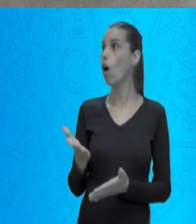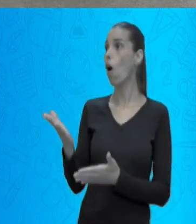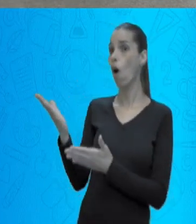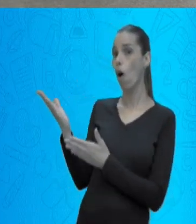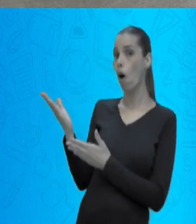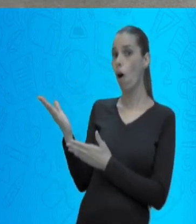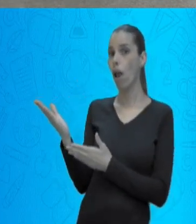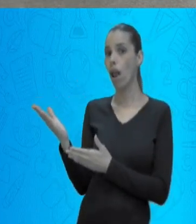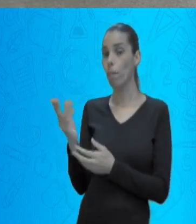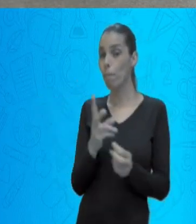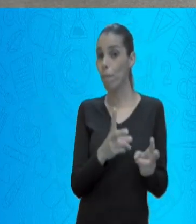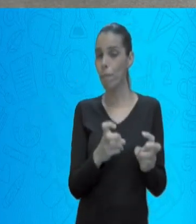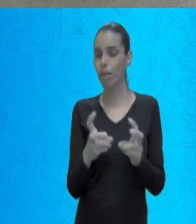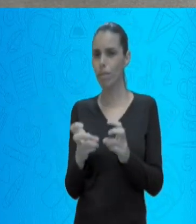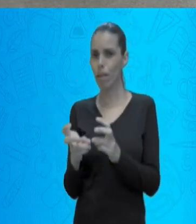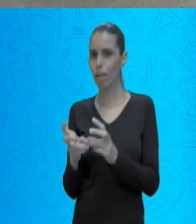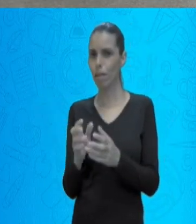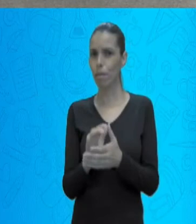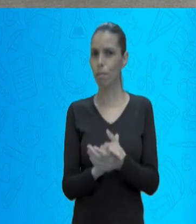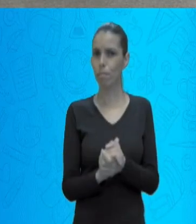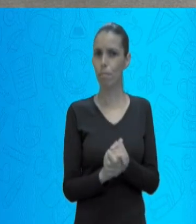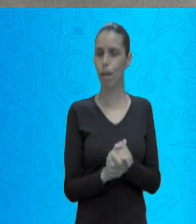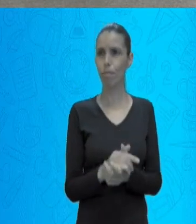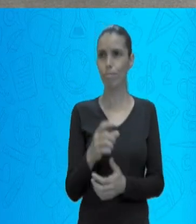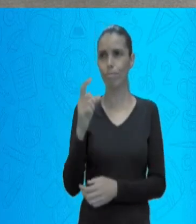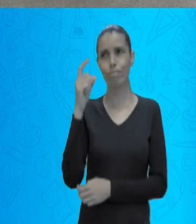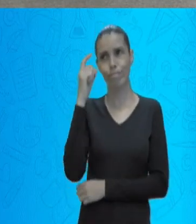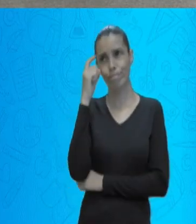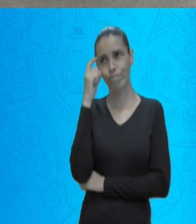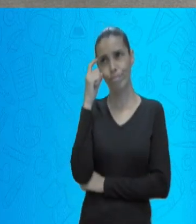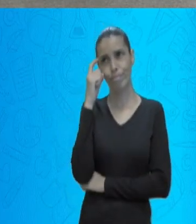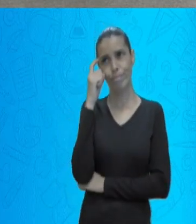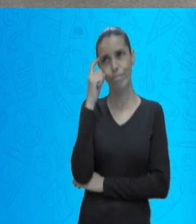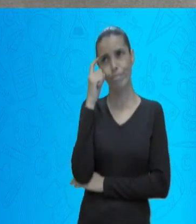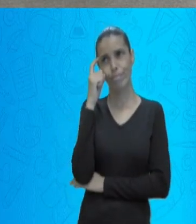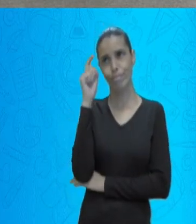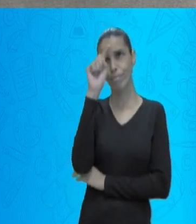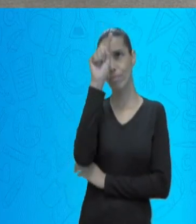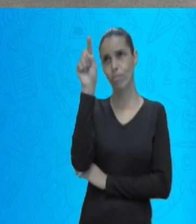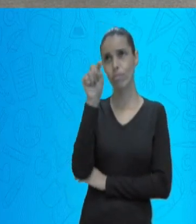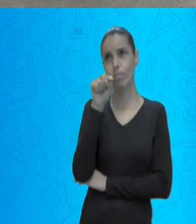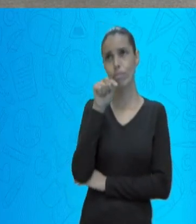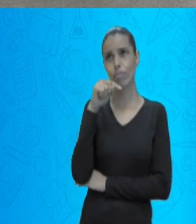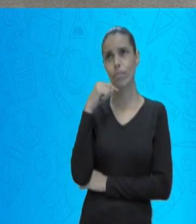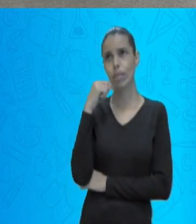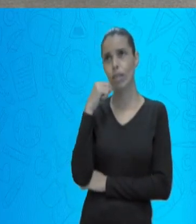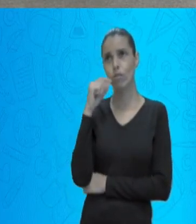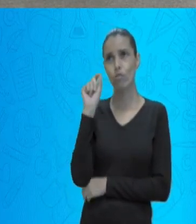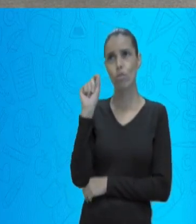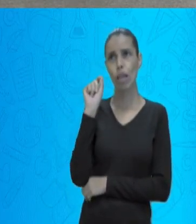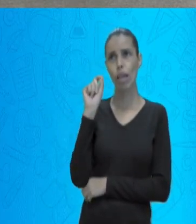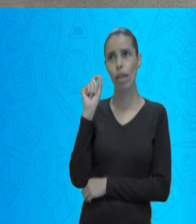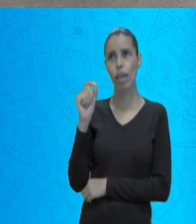uma dúvida, olha a imagem, ela está pensando. O quê? Como? Por